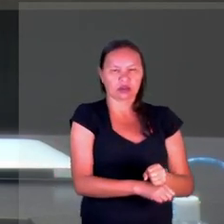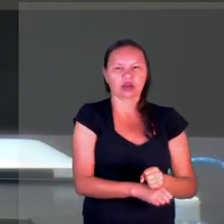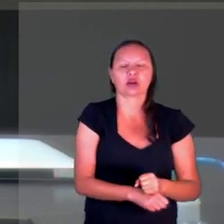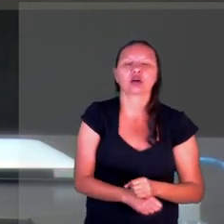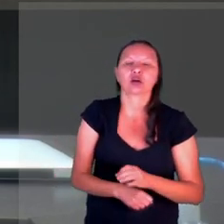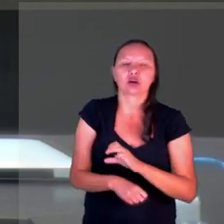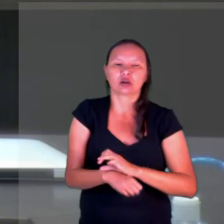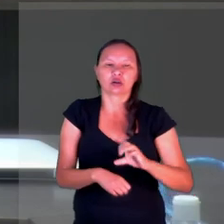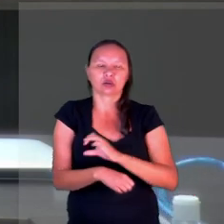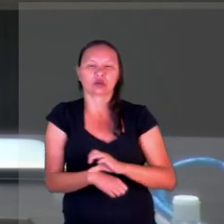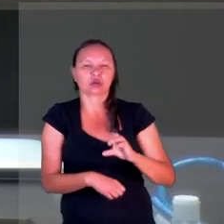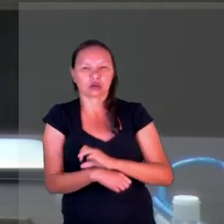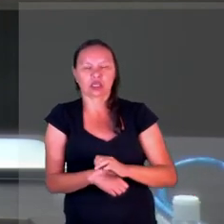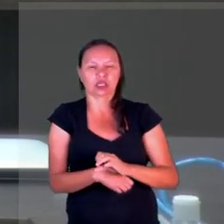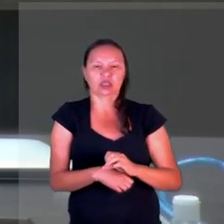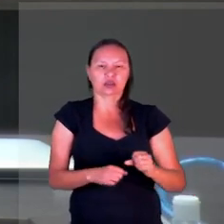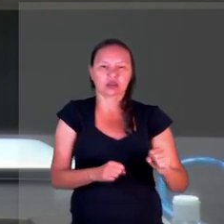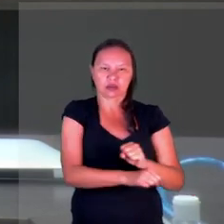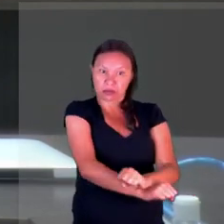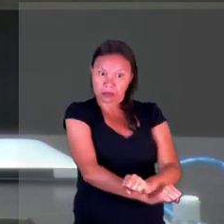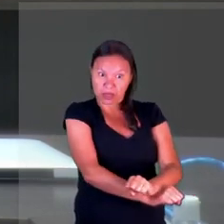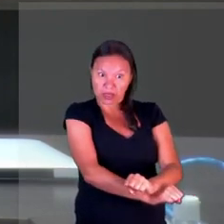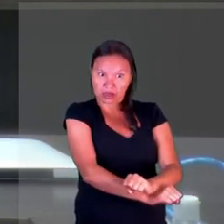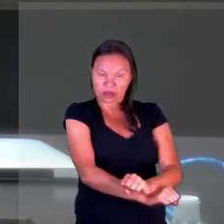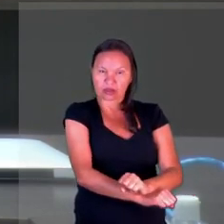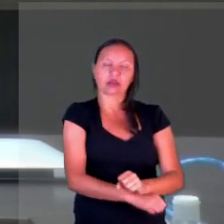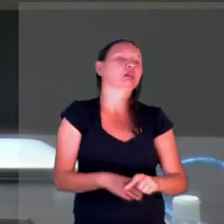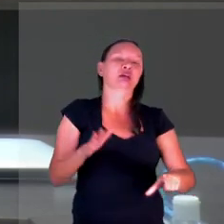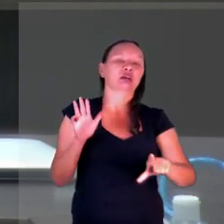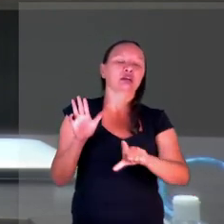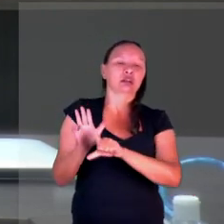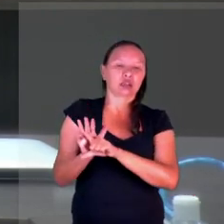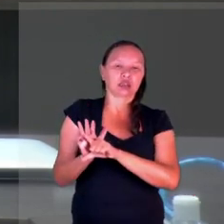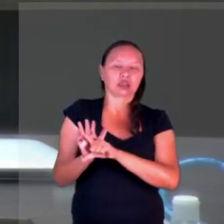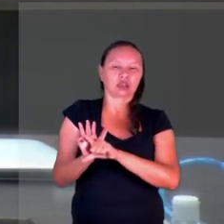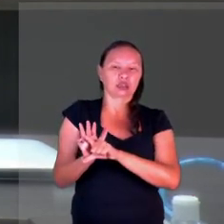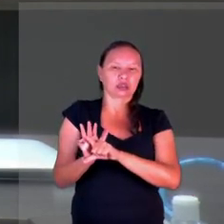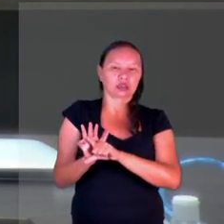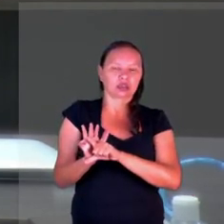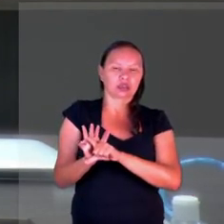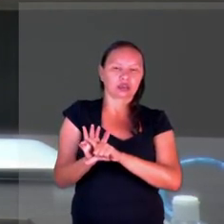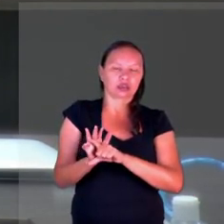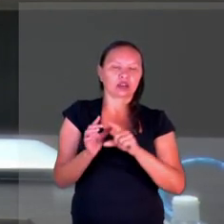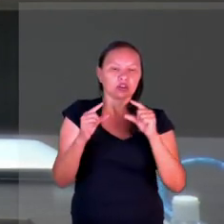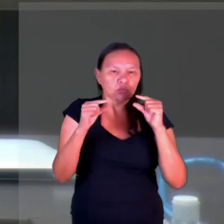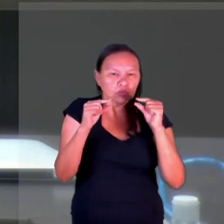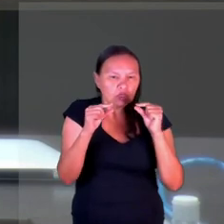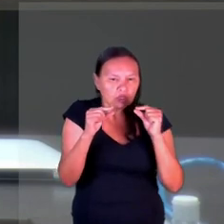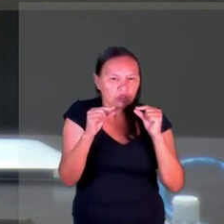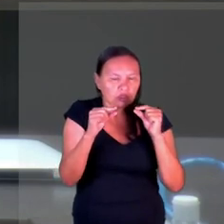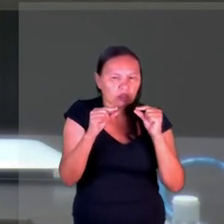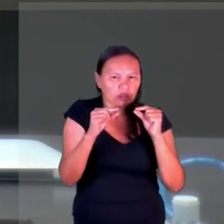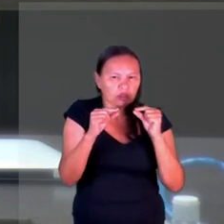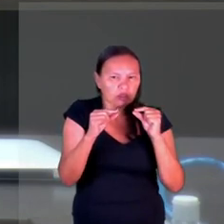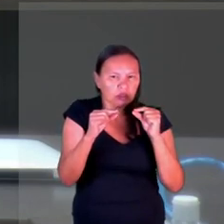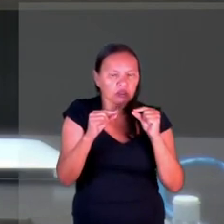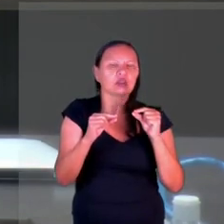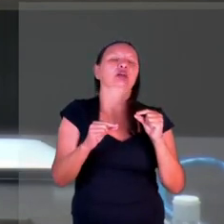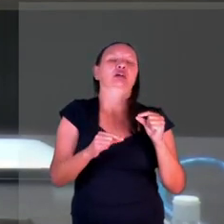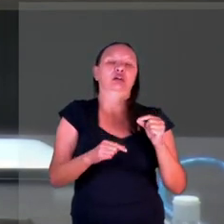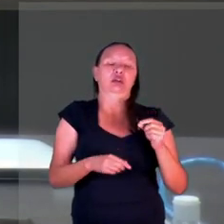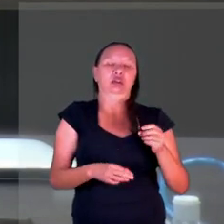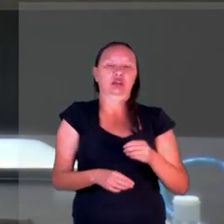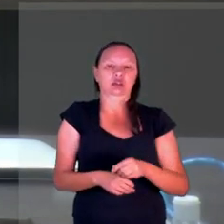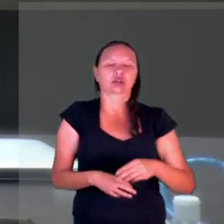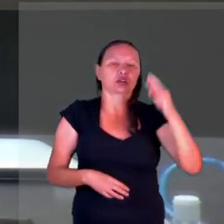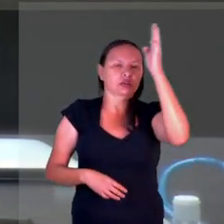a pinara né que seria a lei de redução de agrotóxicos no Brasil só que a bancada ruralista